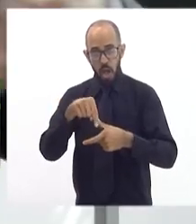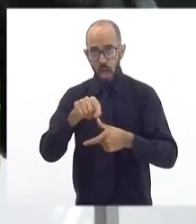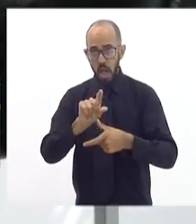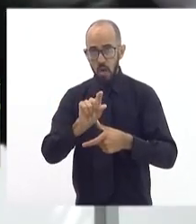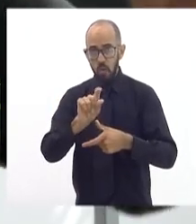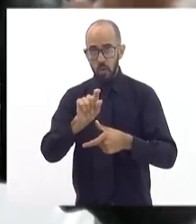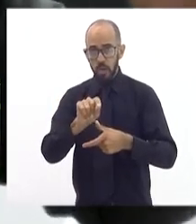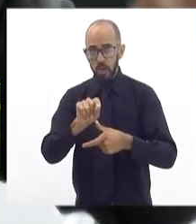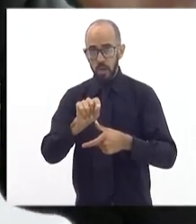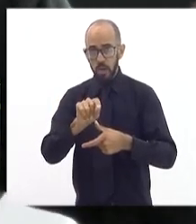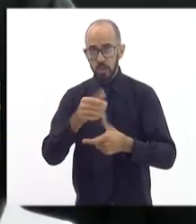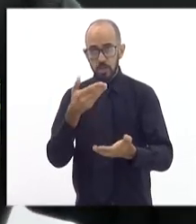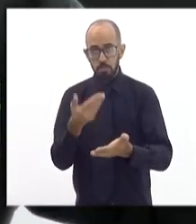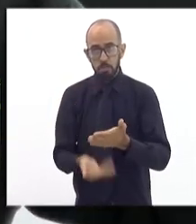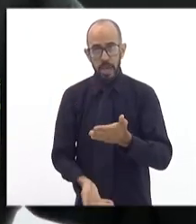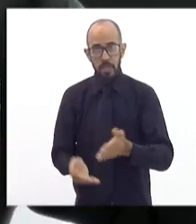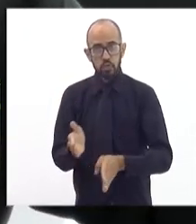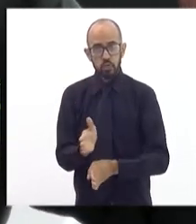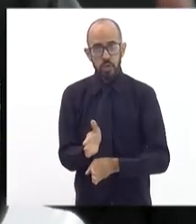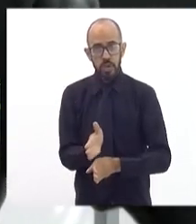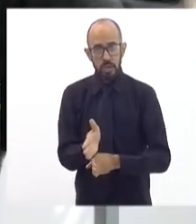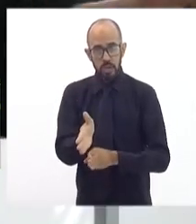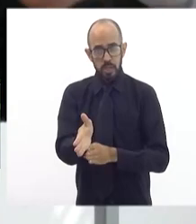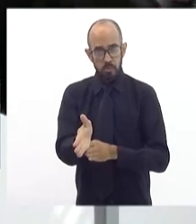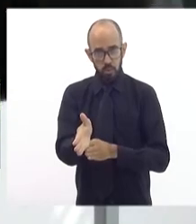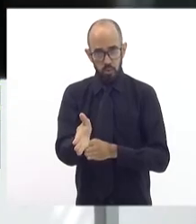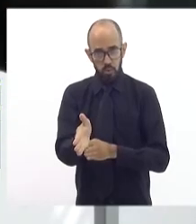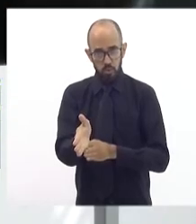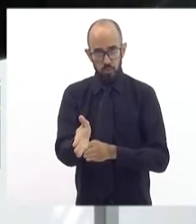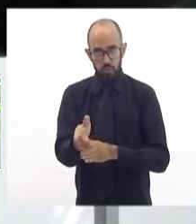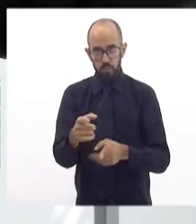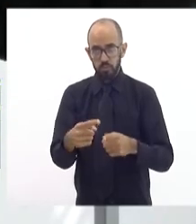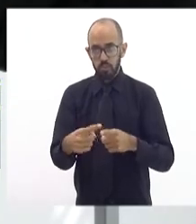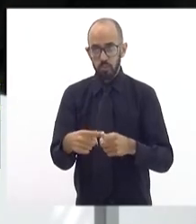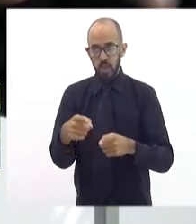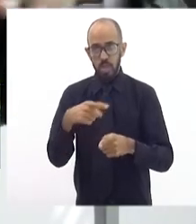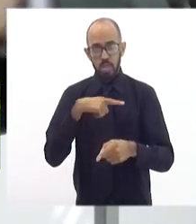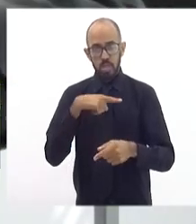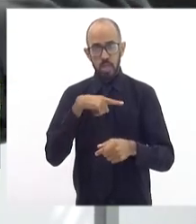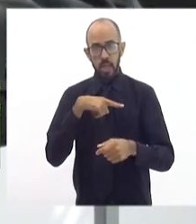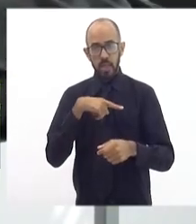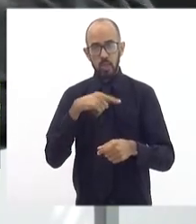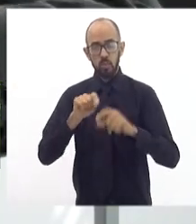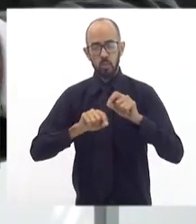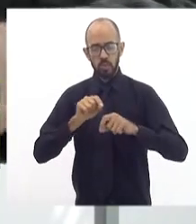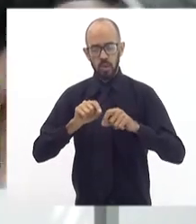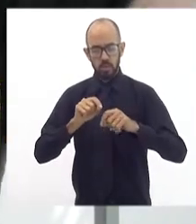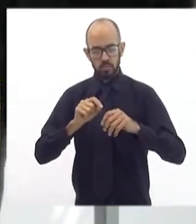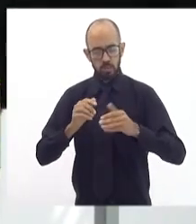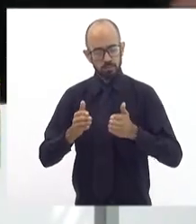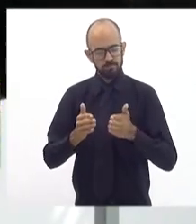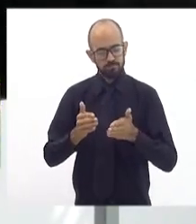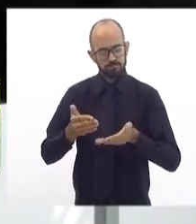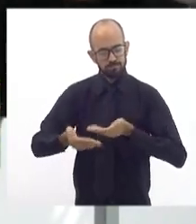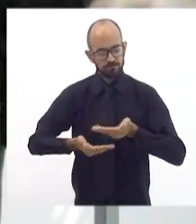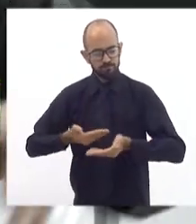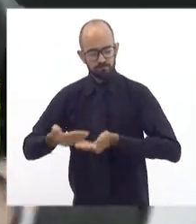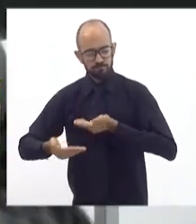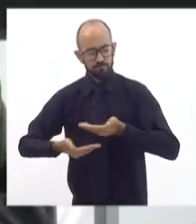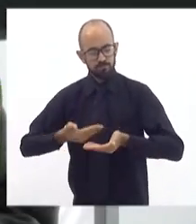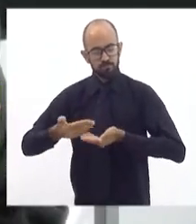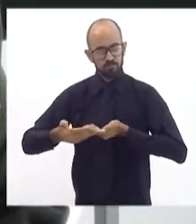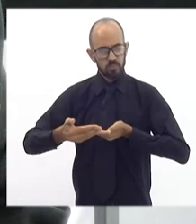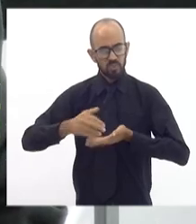que dizem que livro O sistema como um todo porque a essa é a sinergia entre os diversos efeitos